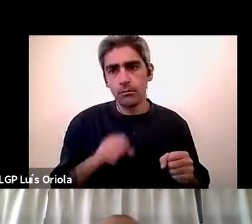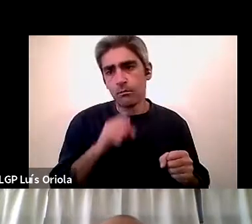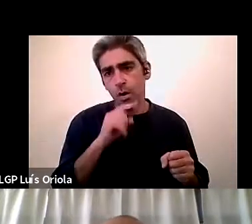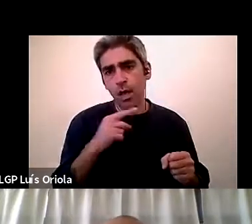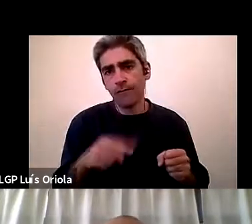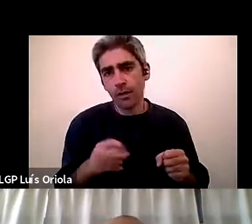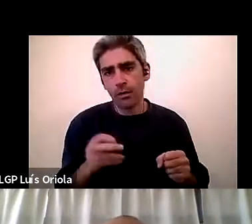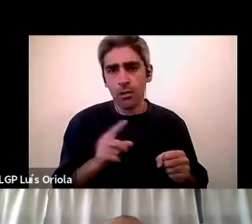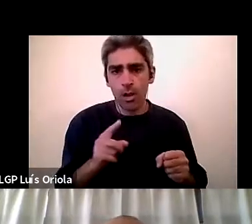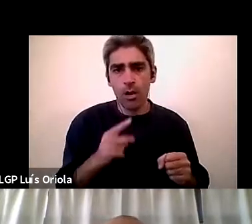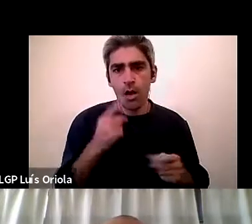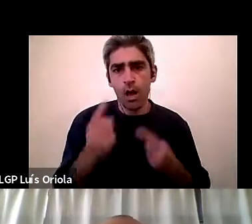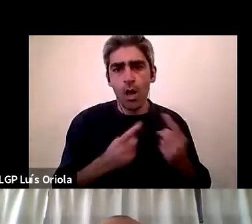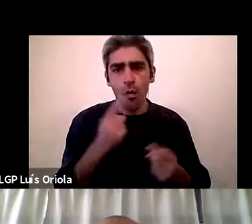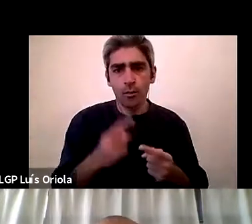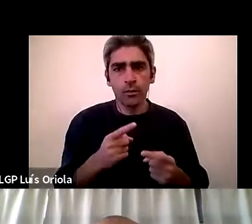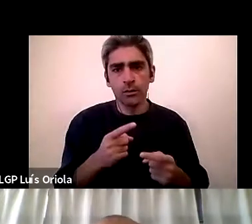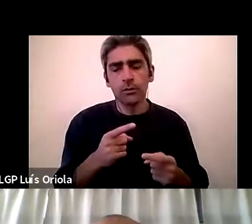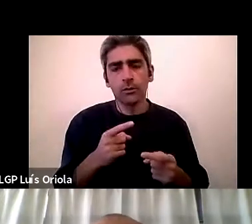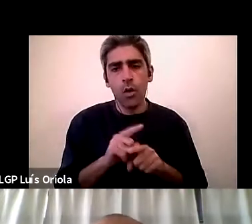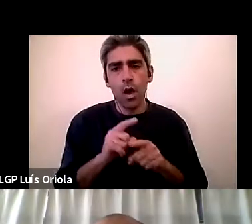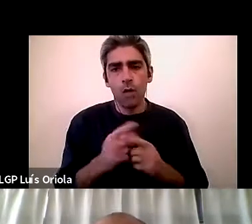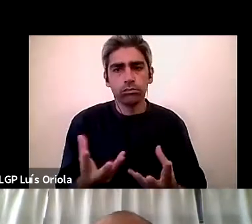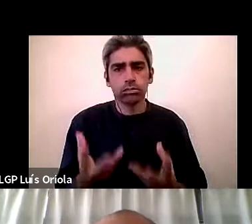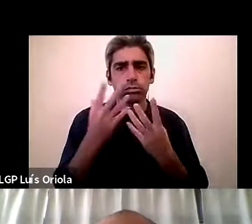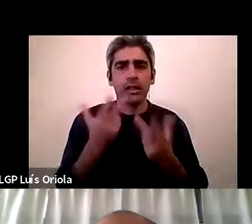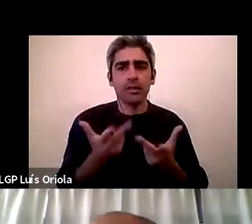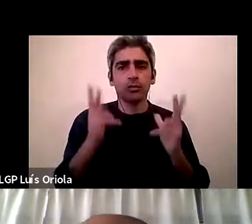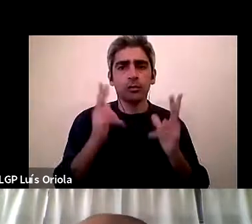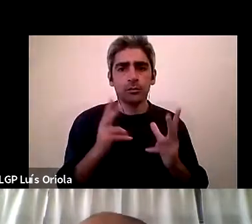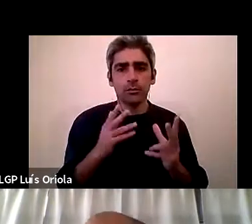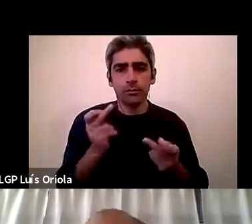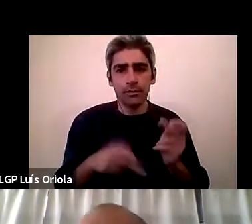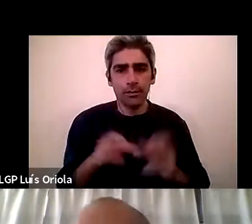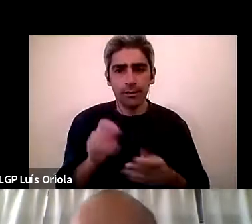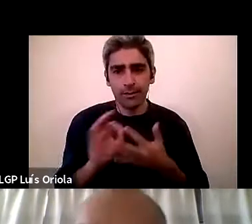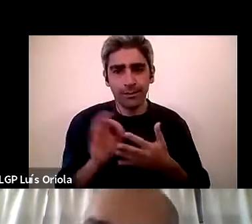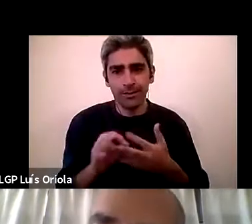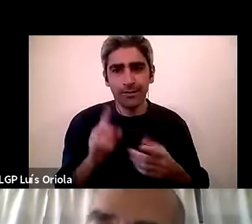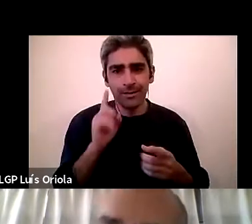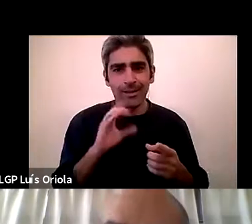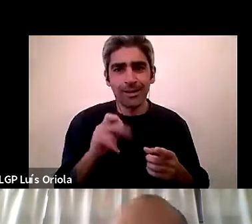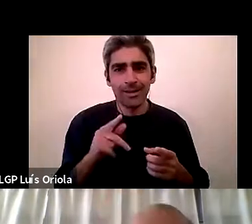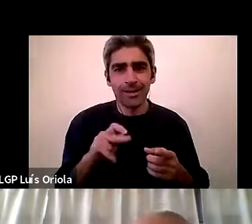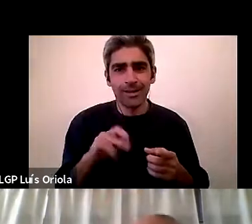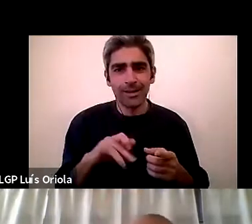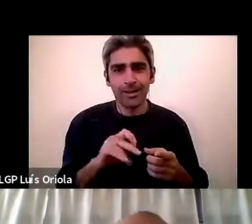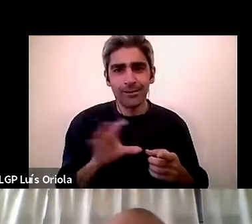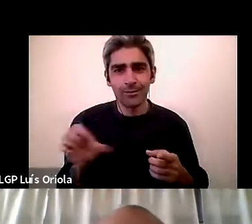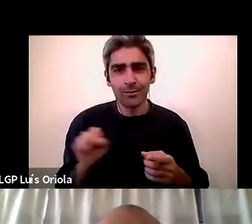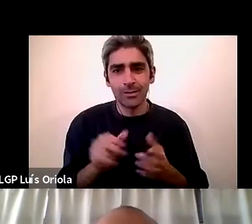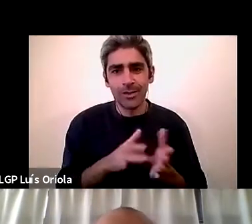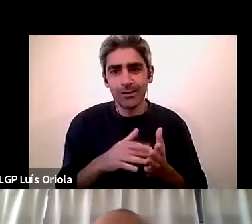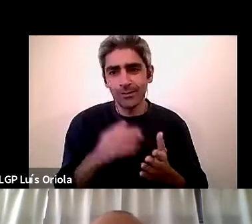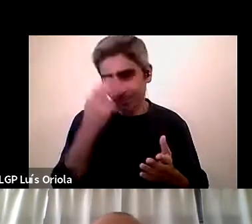aqui uma sobrecarga da disponibilidade que está definida. Temos aqui a Catarina, que foi buscar o seu livro de história,